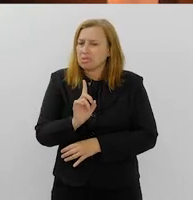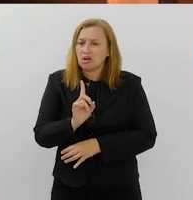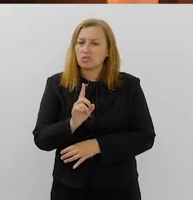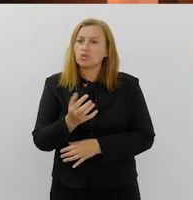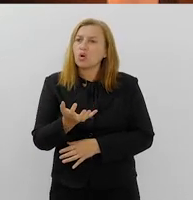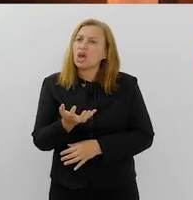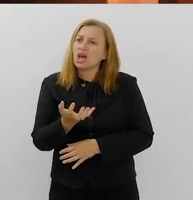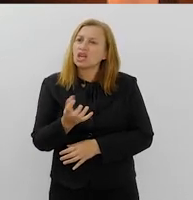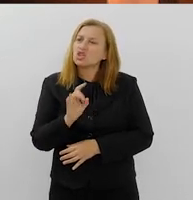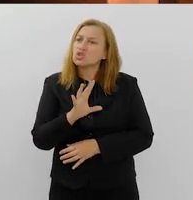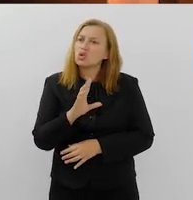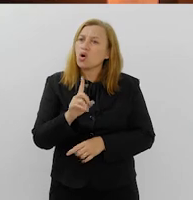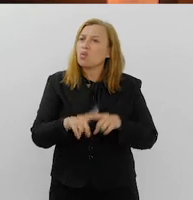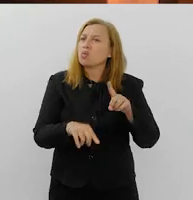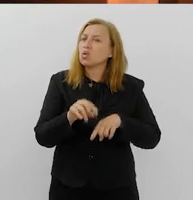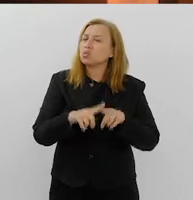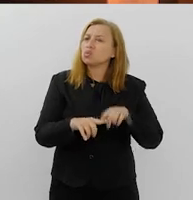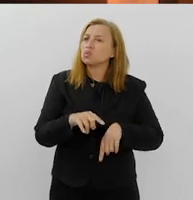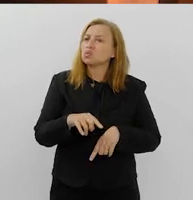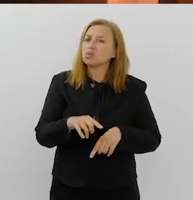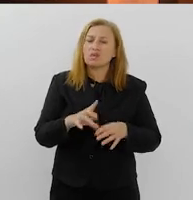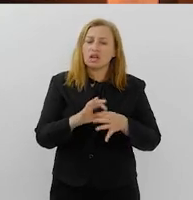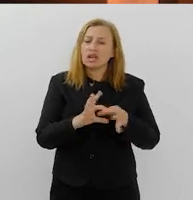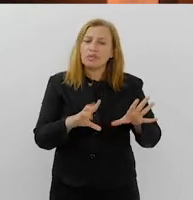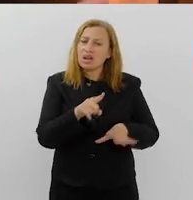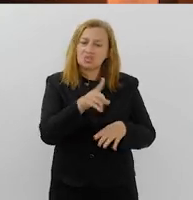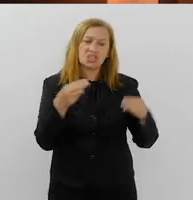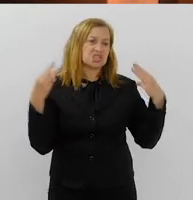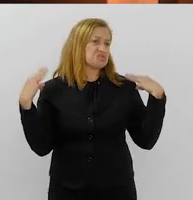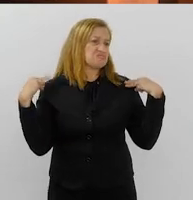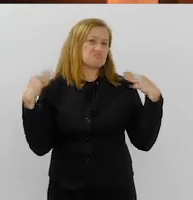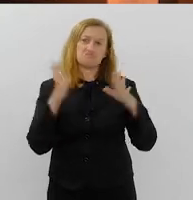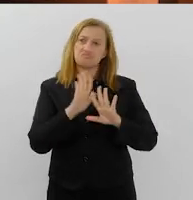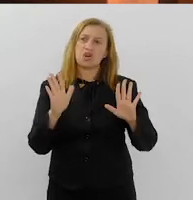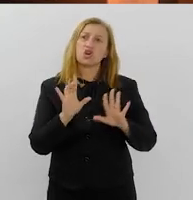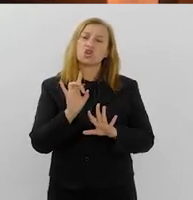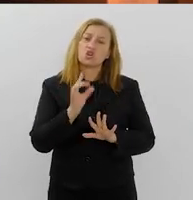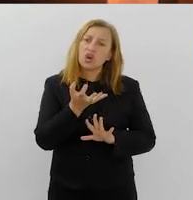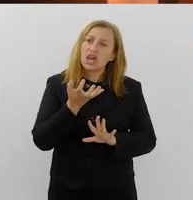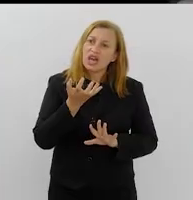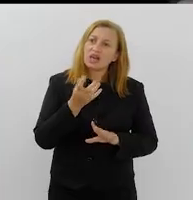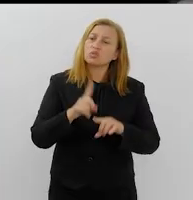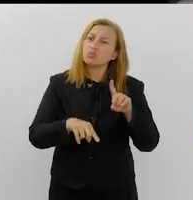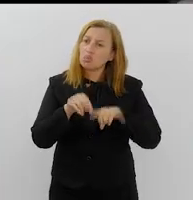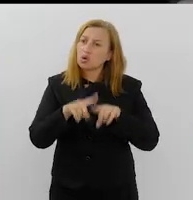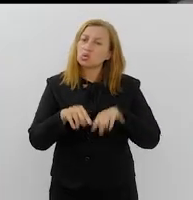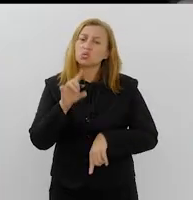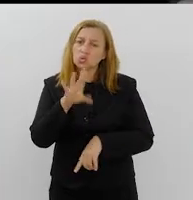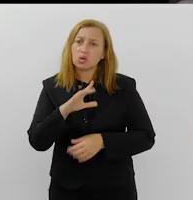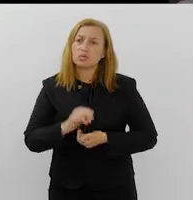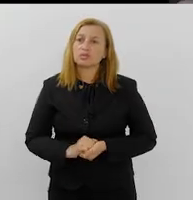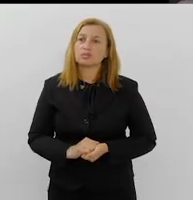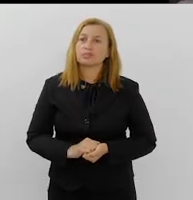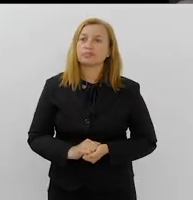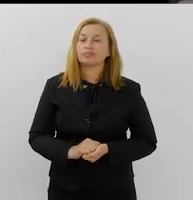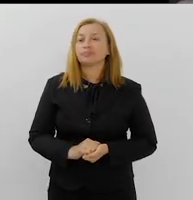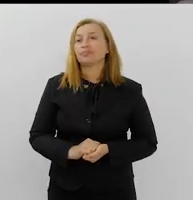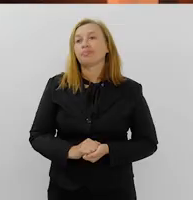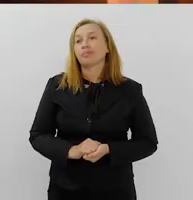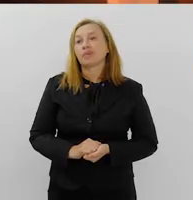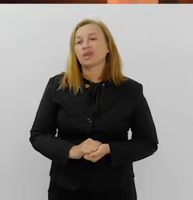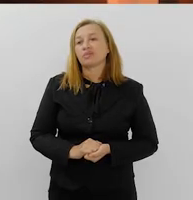E eles disseram, não, nós só queremos o teu material, nós vamos te liberar, a gente só quer o teu material. Só a carga.